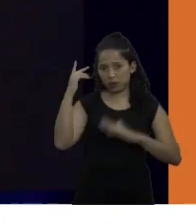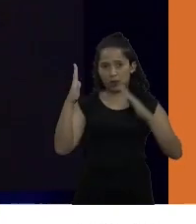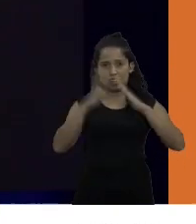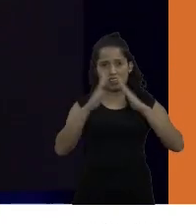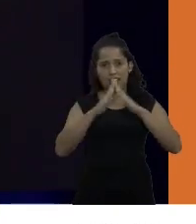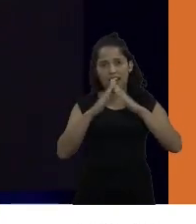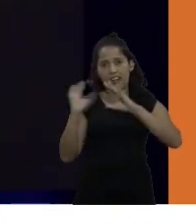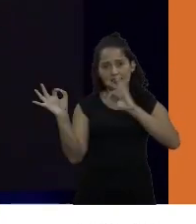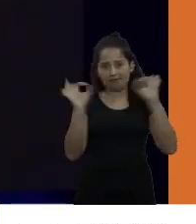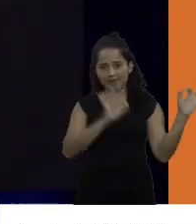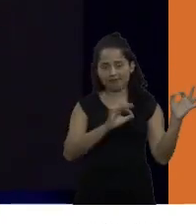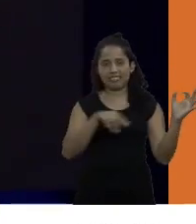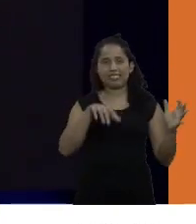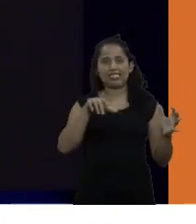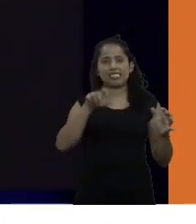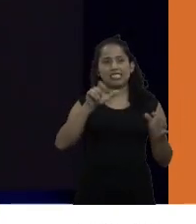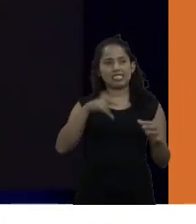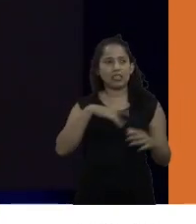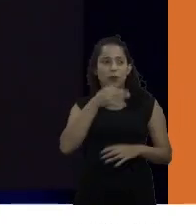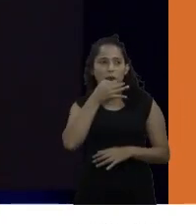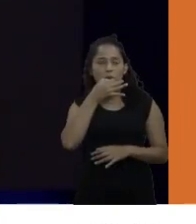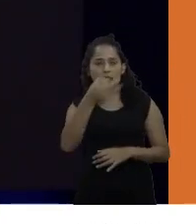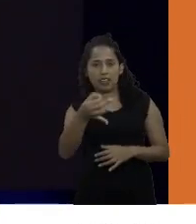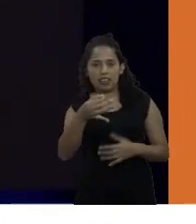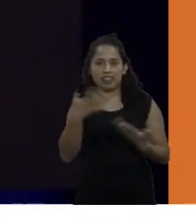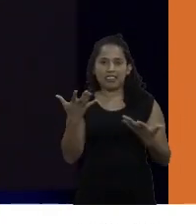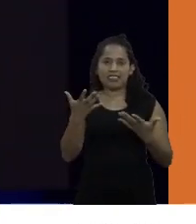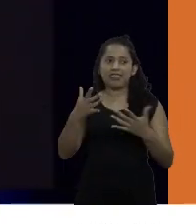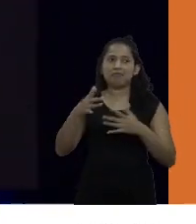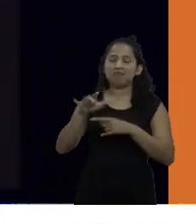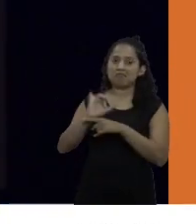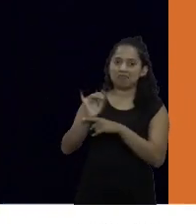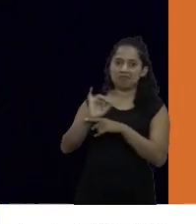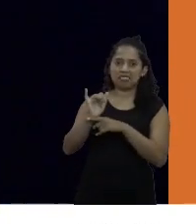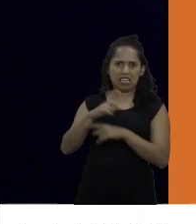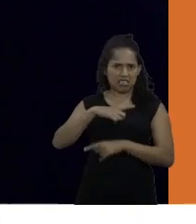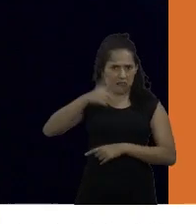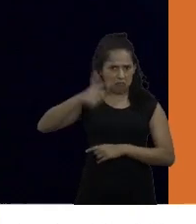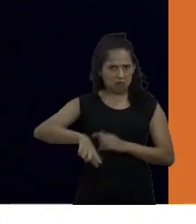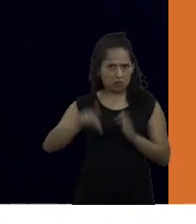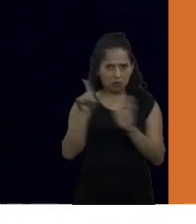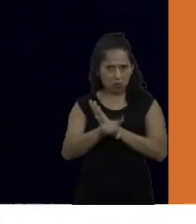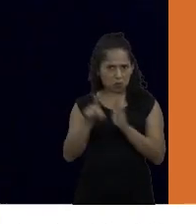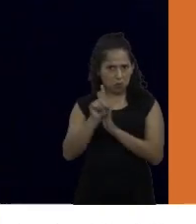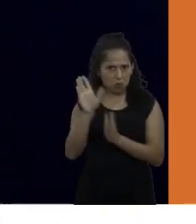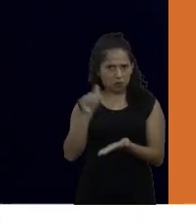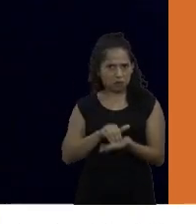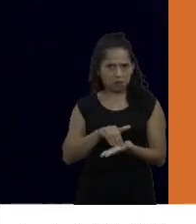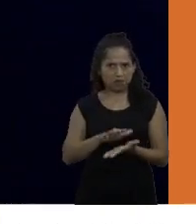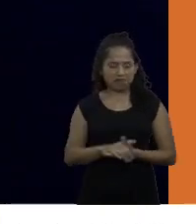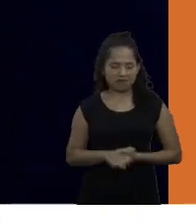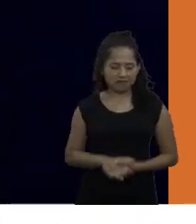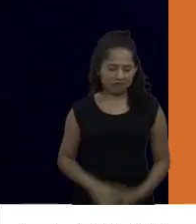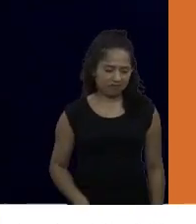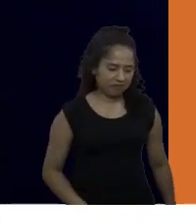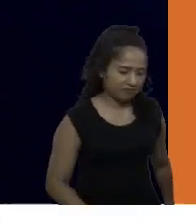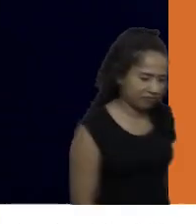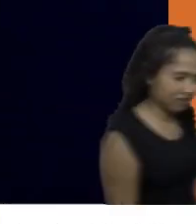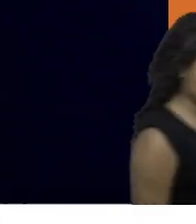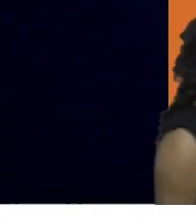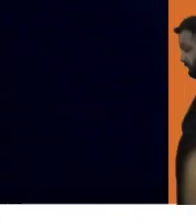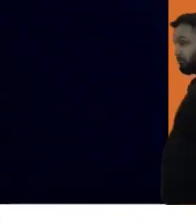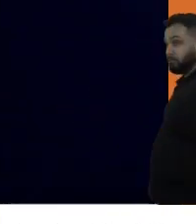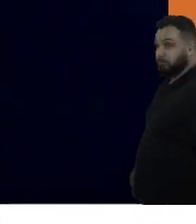também com a gente, comentar e se inscrever no nosso canal. E a gente volta agora. Temos mais alguma última pergunta? Temos uma última pergunta aqui.